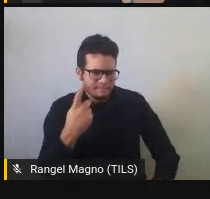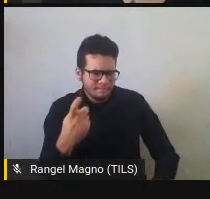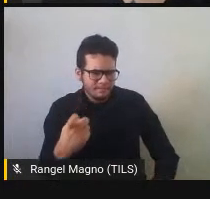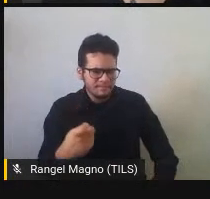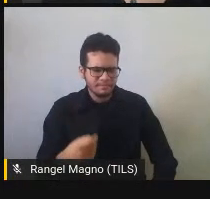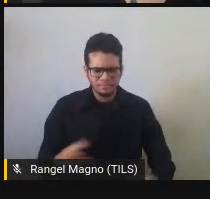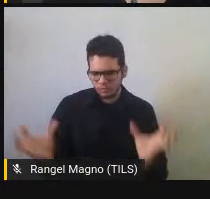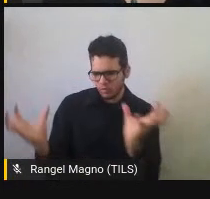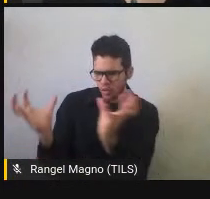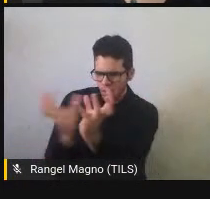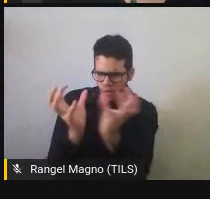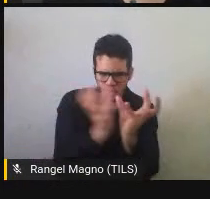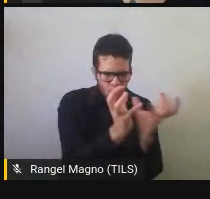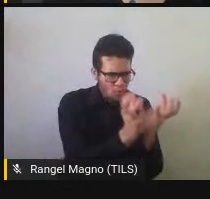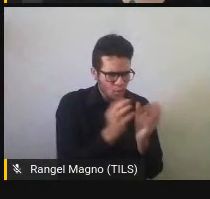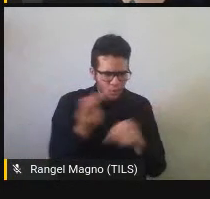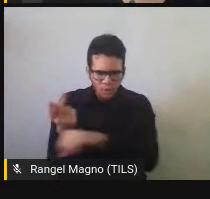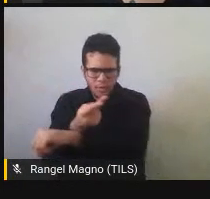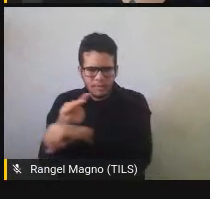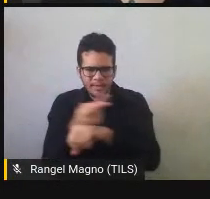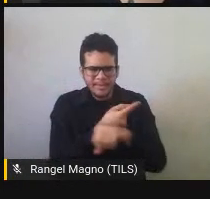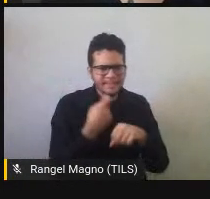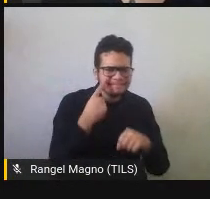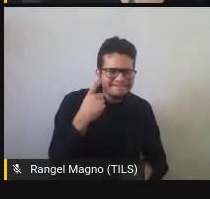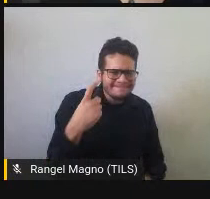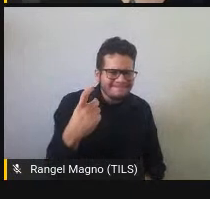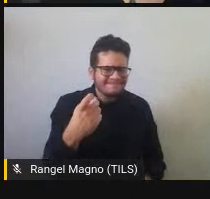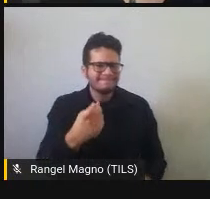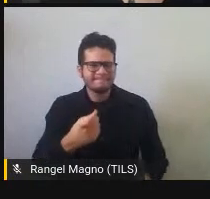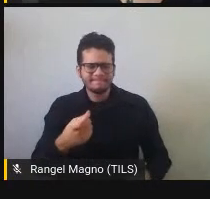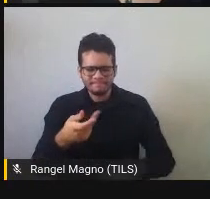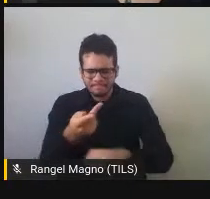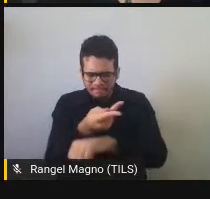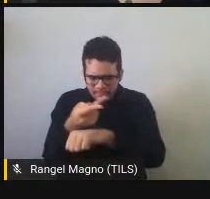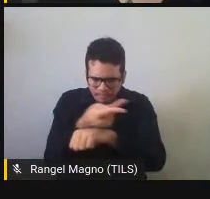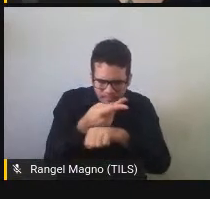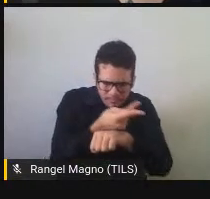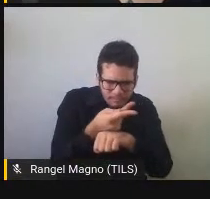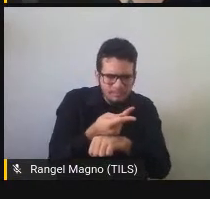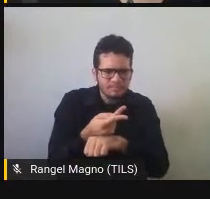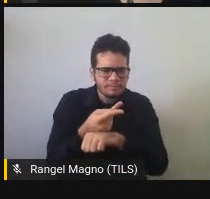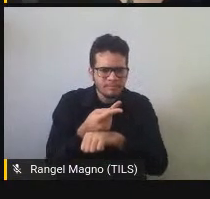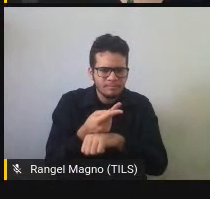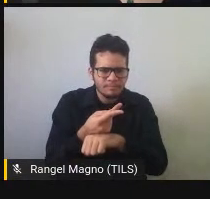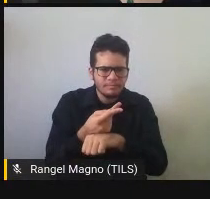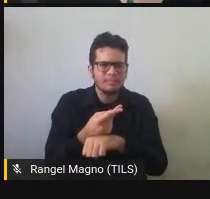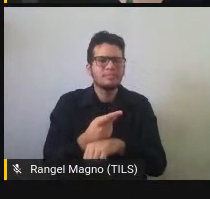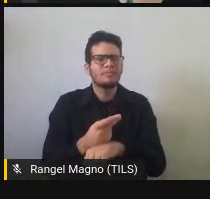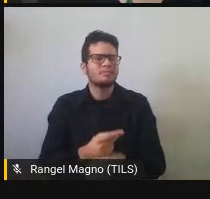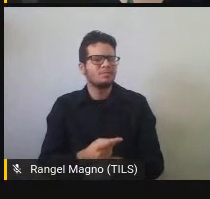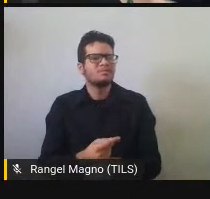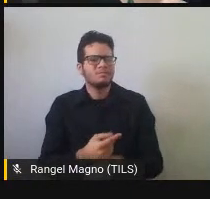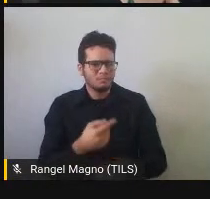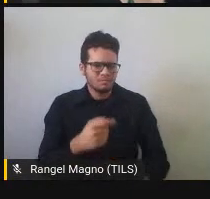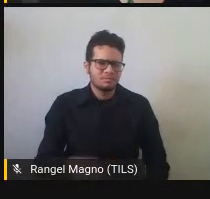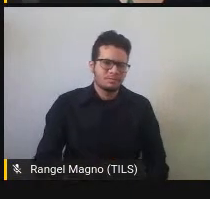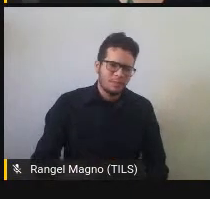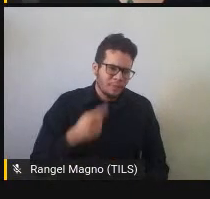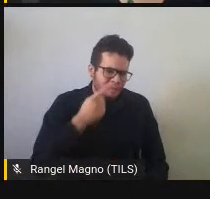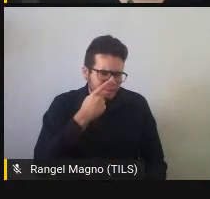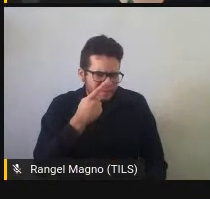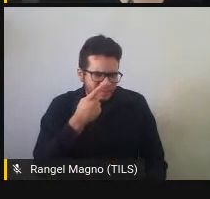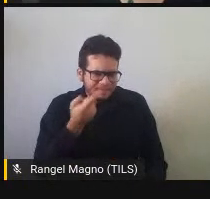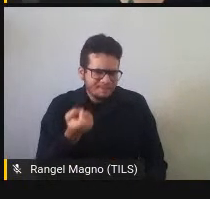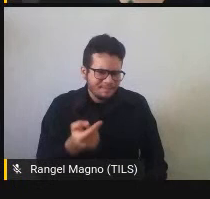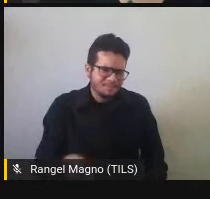conhecimento de detalhes do tema do manuscrito como atesta a correspondência entre eles considerando a especificidade dessa